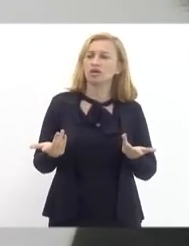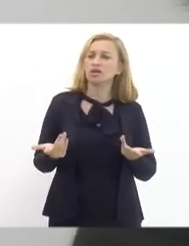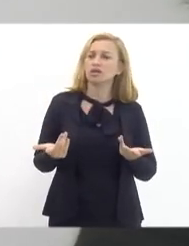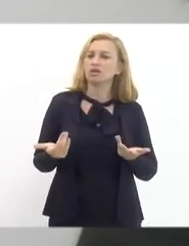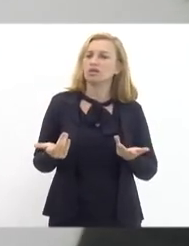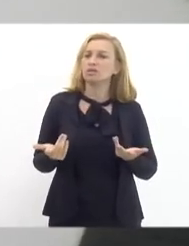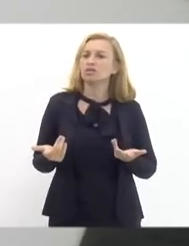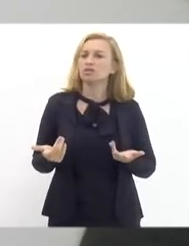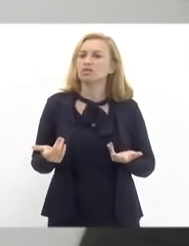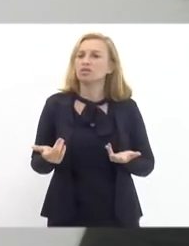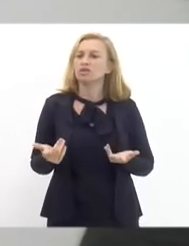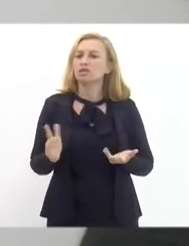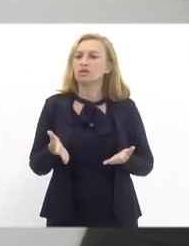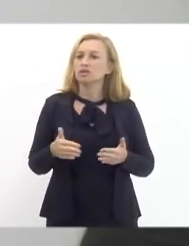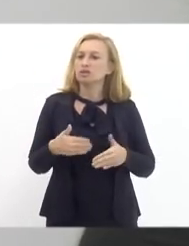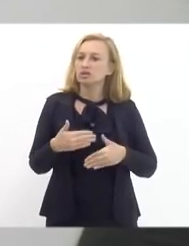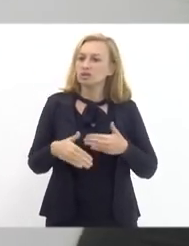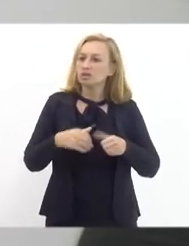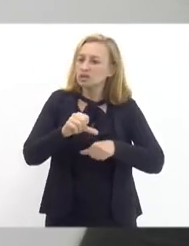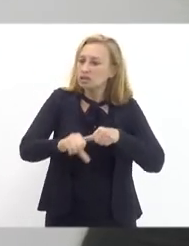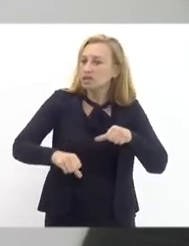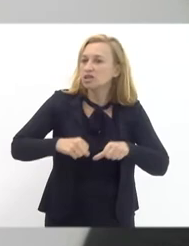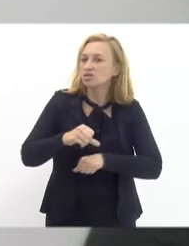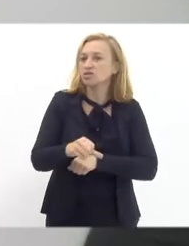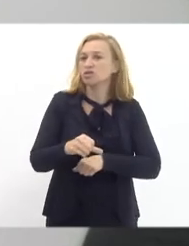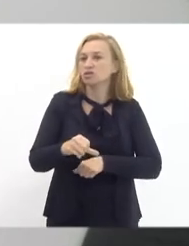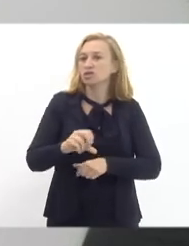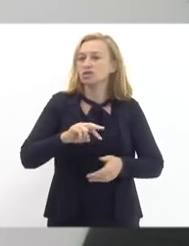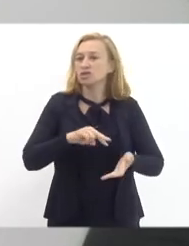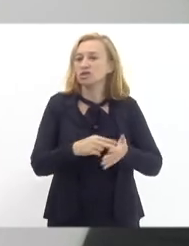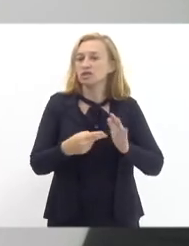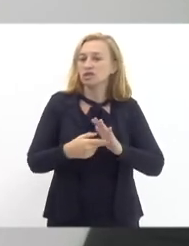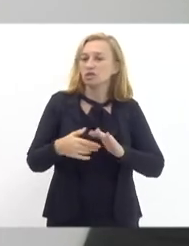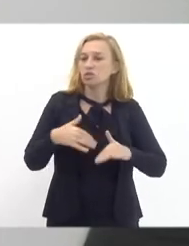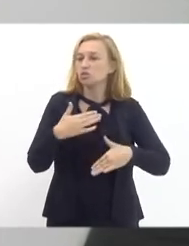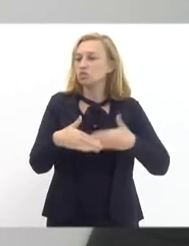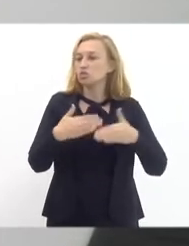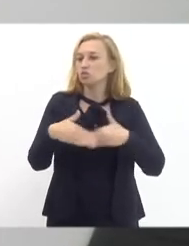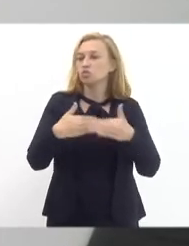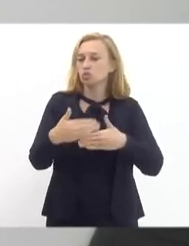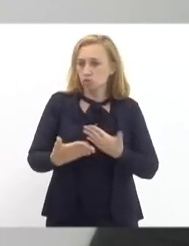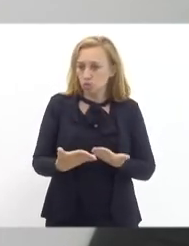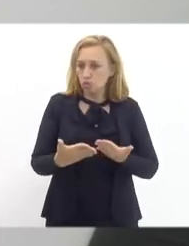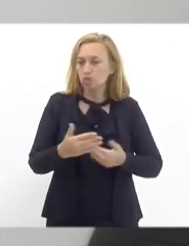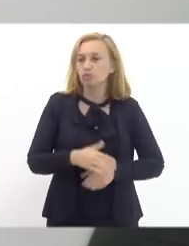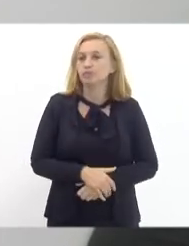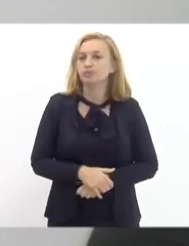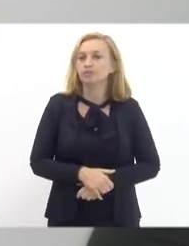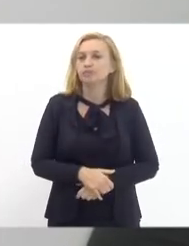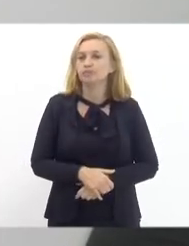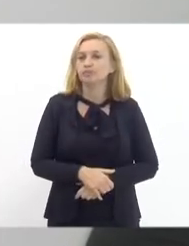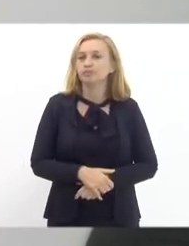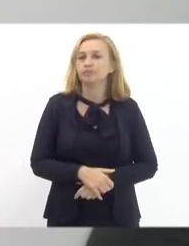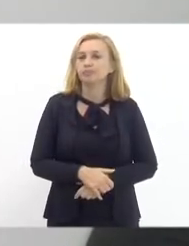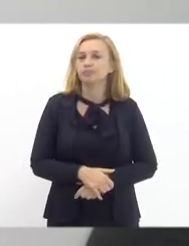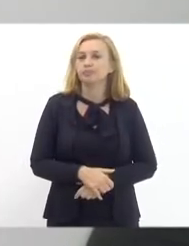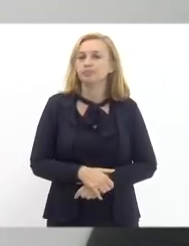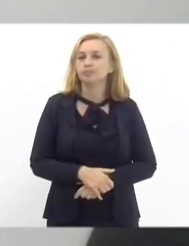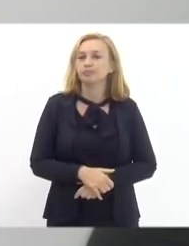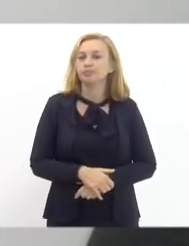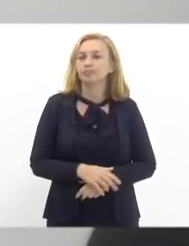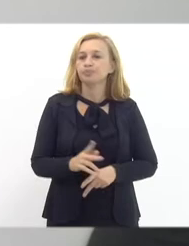momento histórico que foi sendo transformado, ressignificado ao longo do tempo, e foi sendo ressignificado